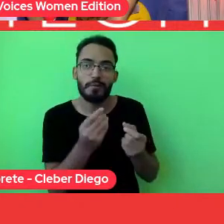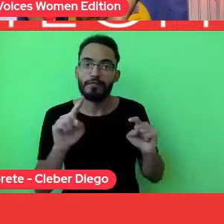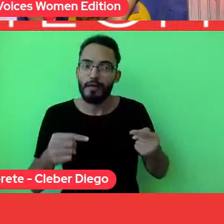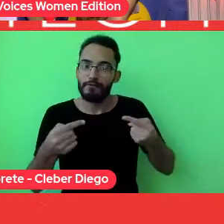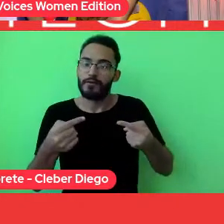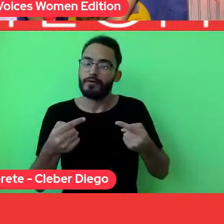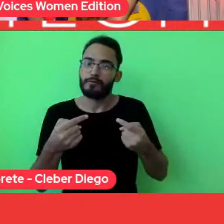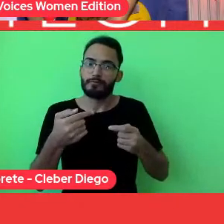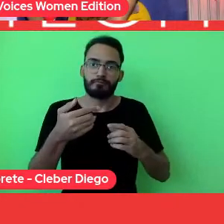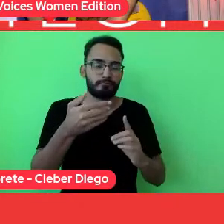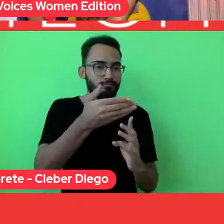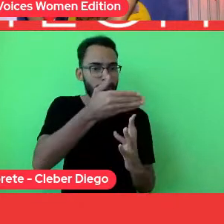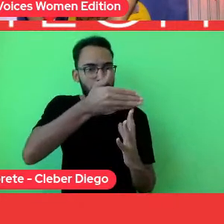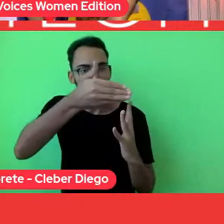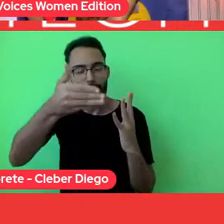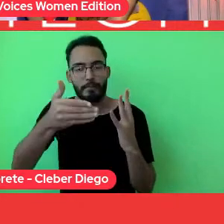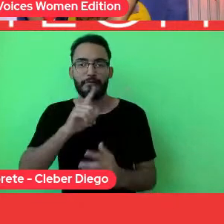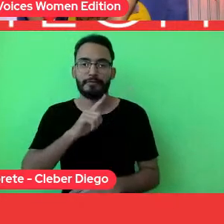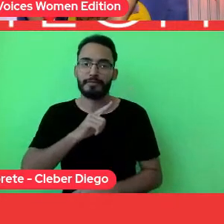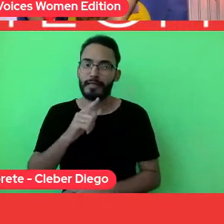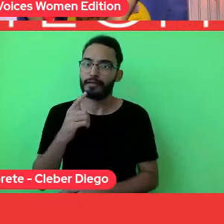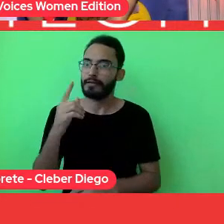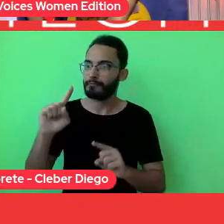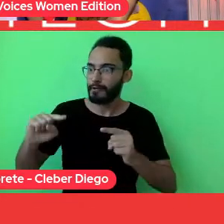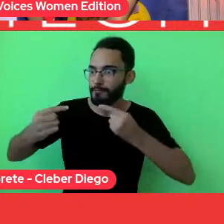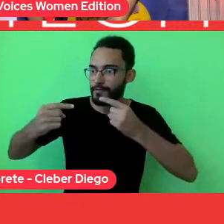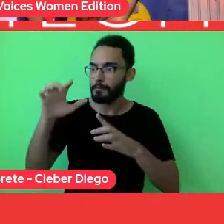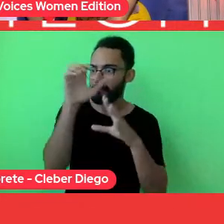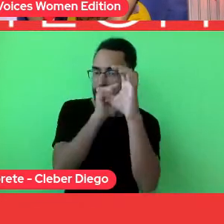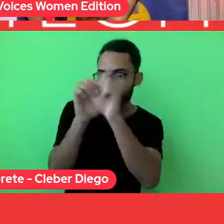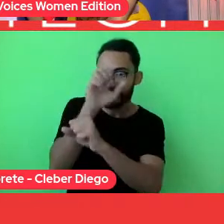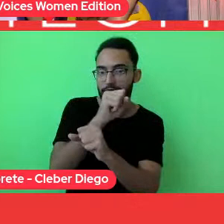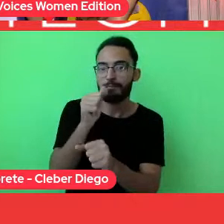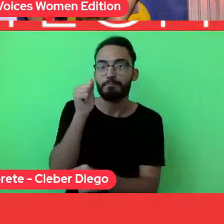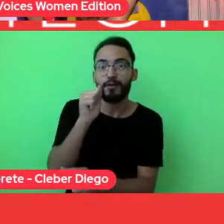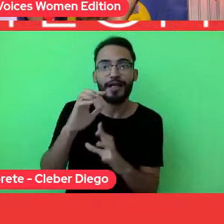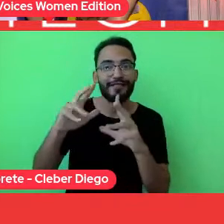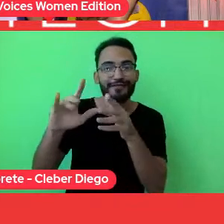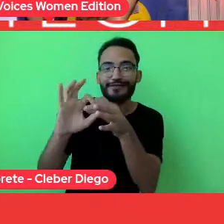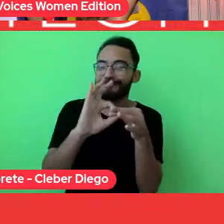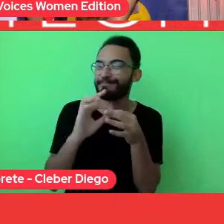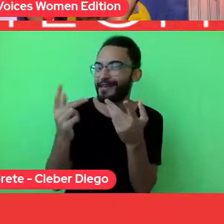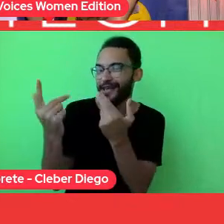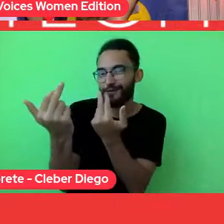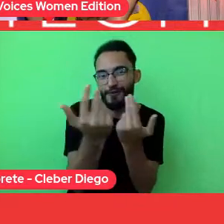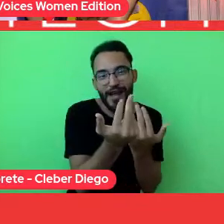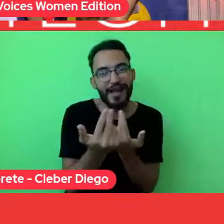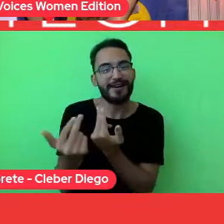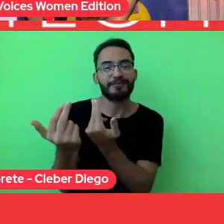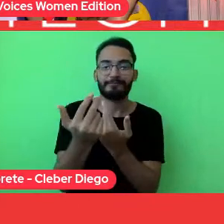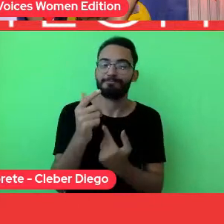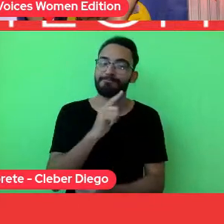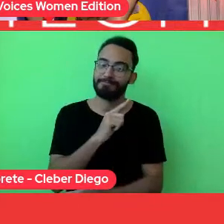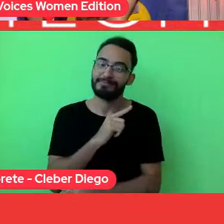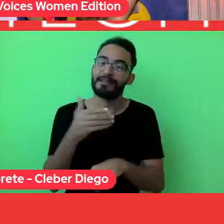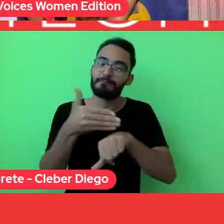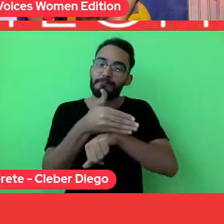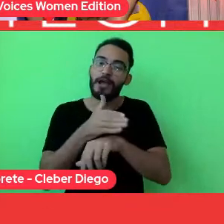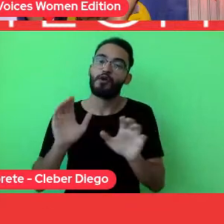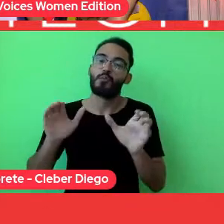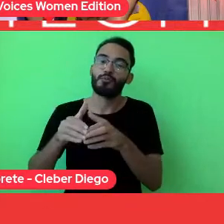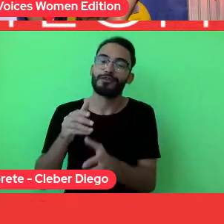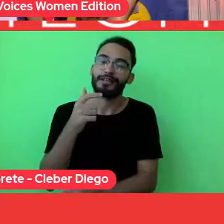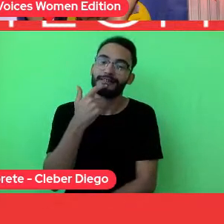e aprendizados com essas mulheres incríveis, não só as que estão aqui hoje, mas tantas outras aí que fazem parte da nossa comunidade,